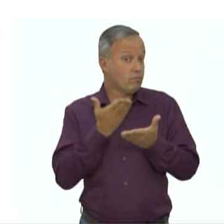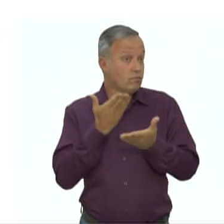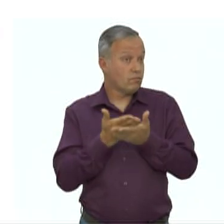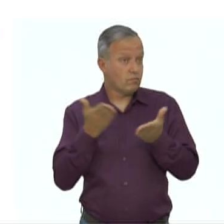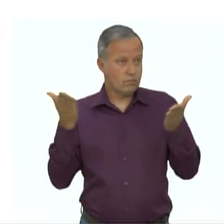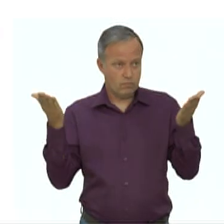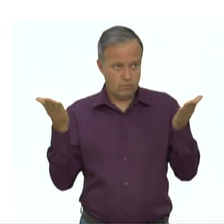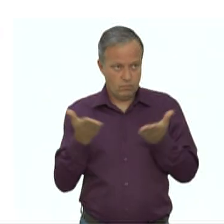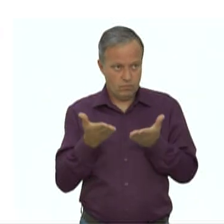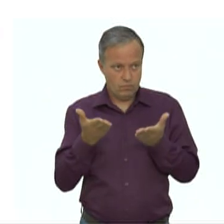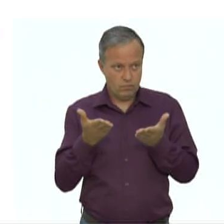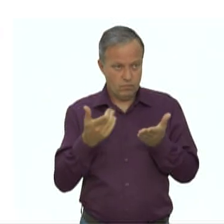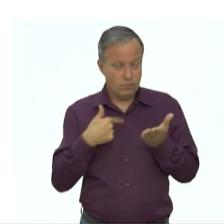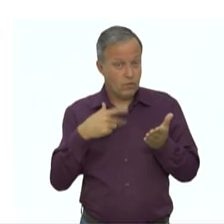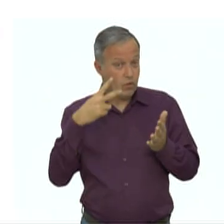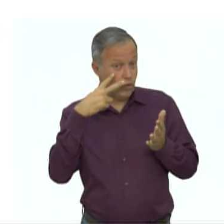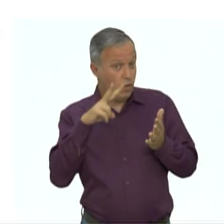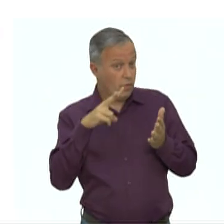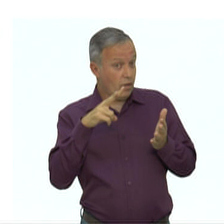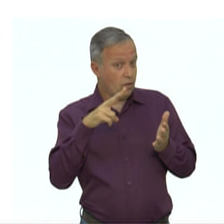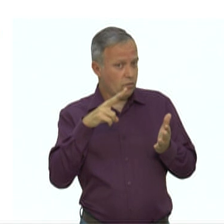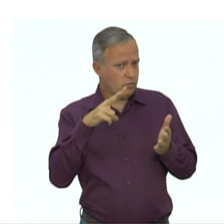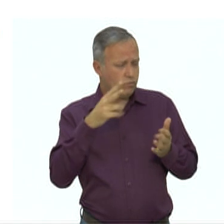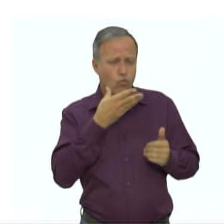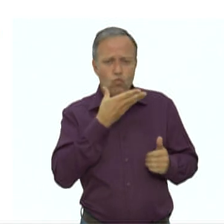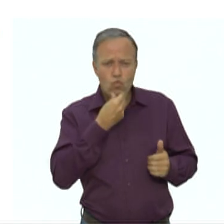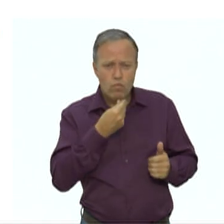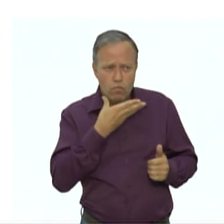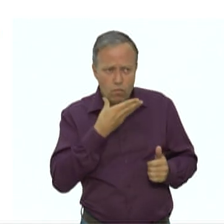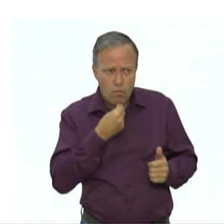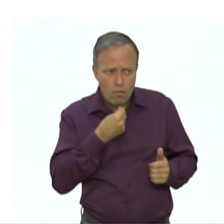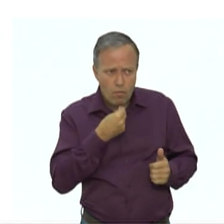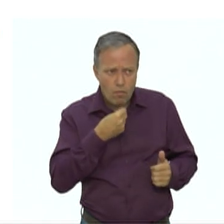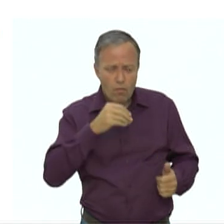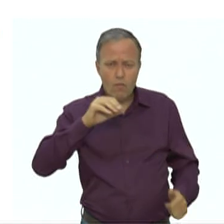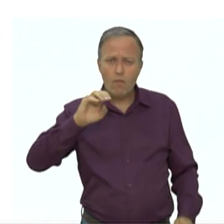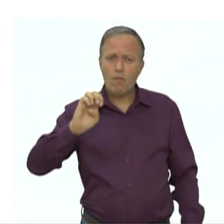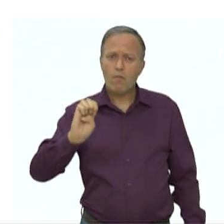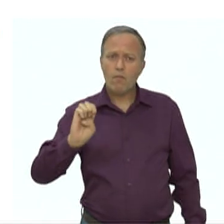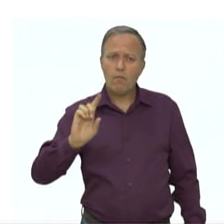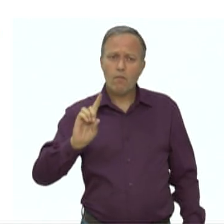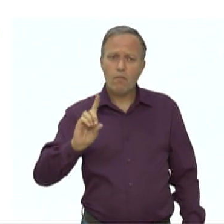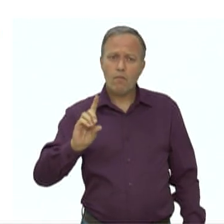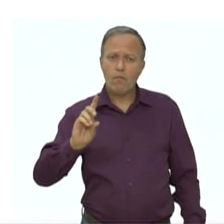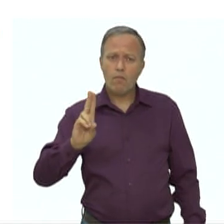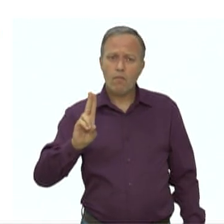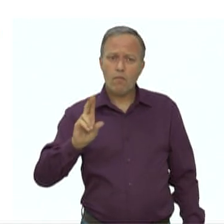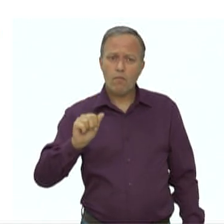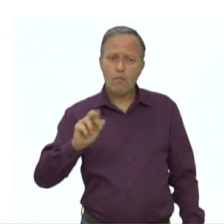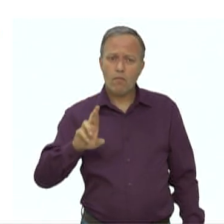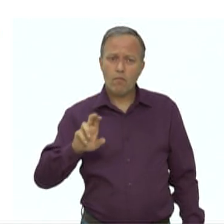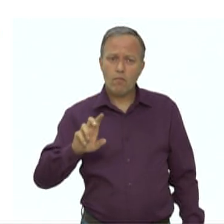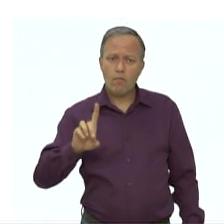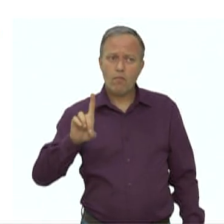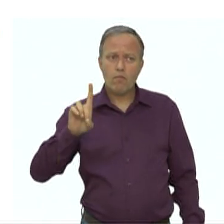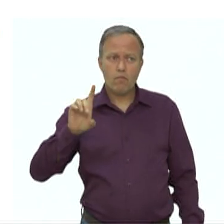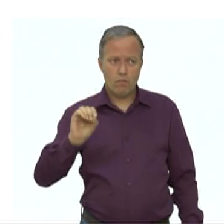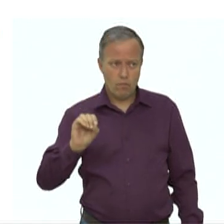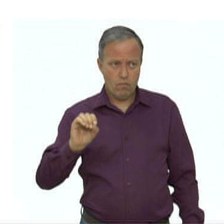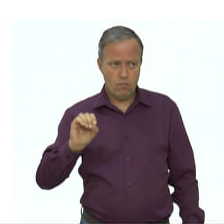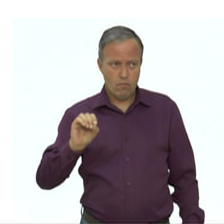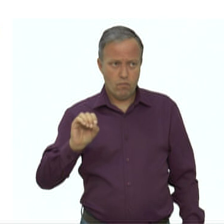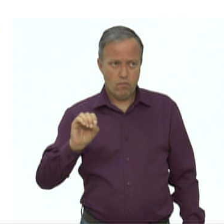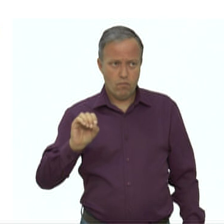hoje? Vamos falar um pouco sobre o escritor Eduardo Galeano. E